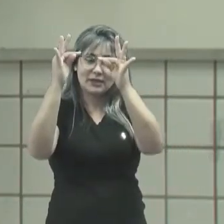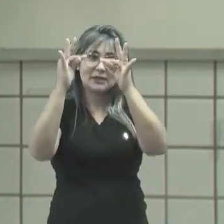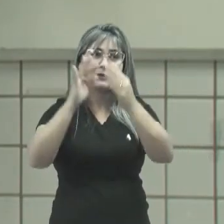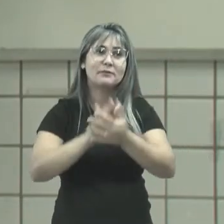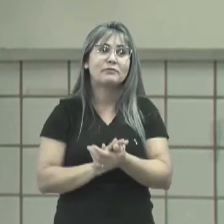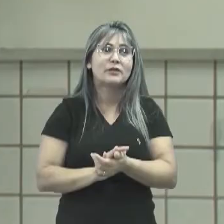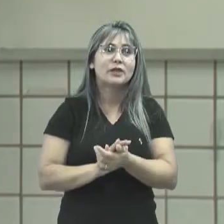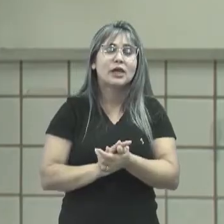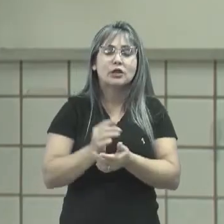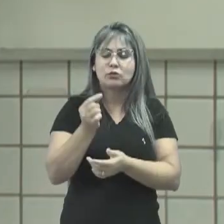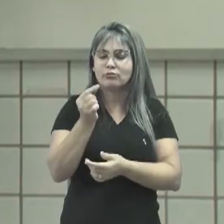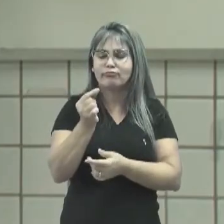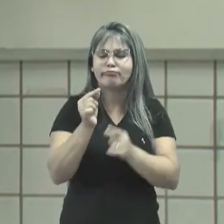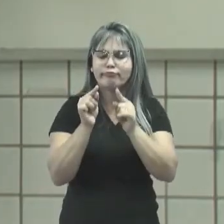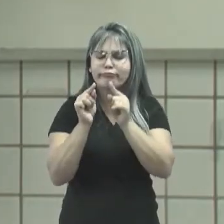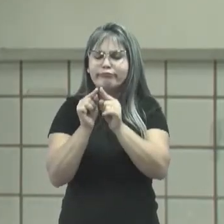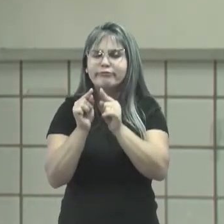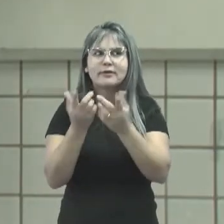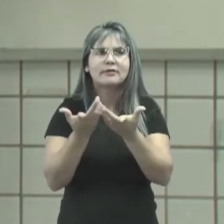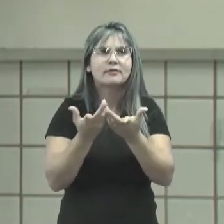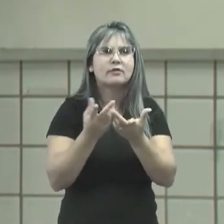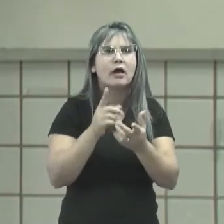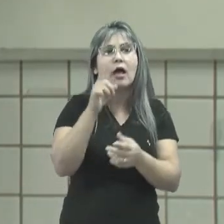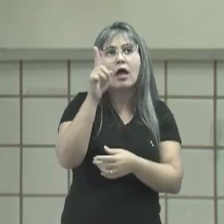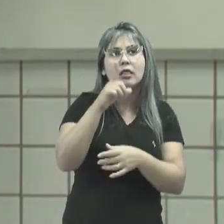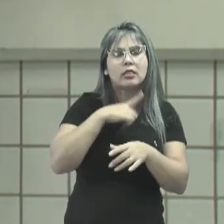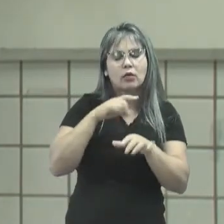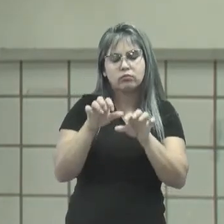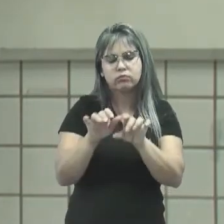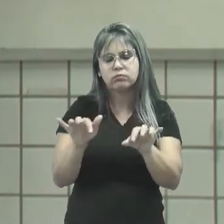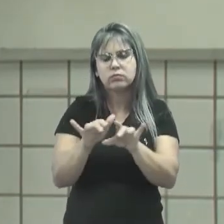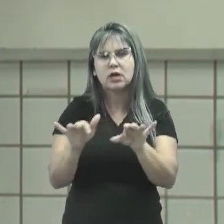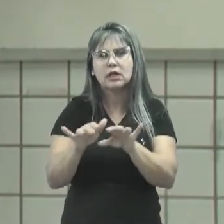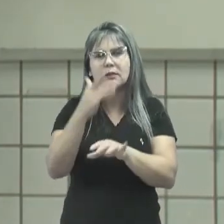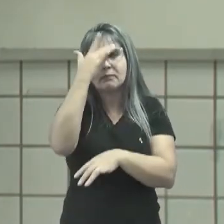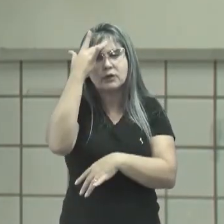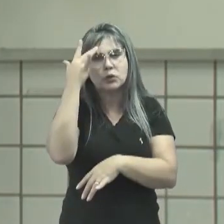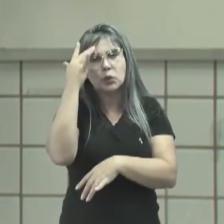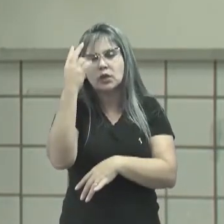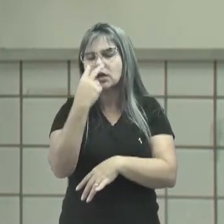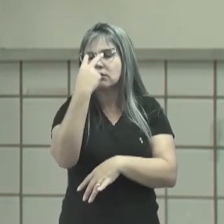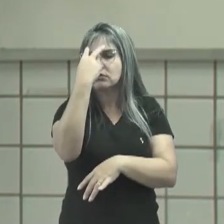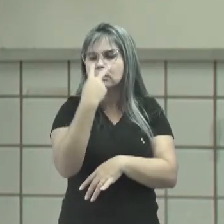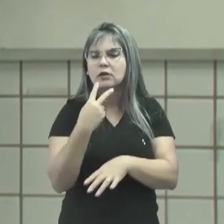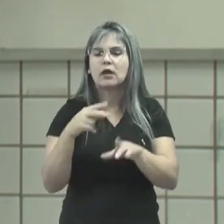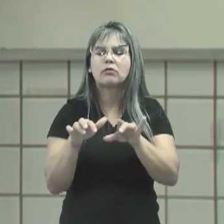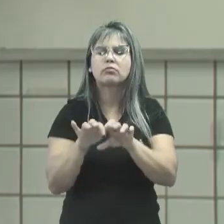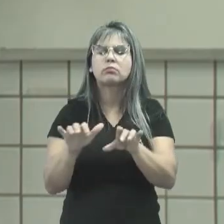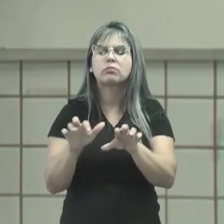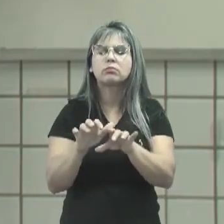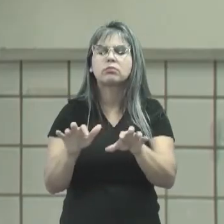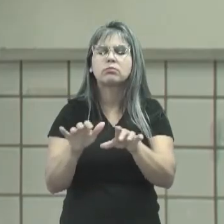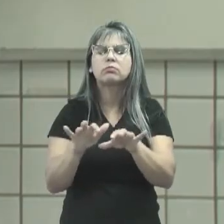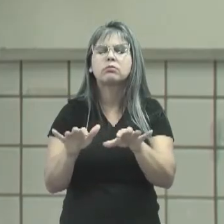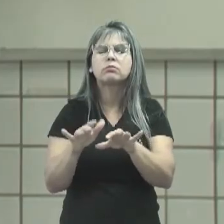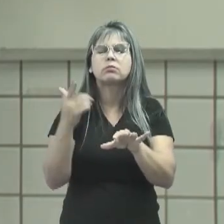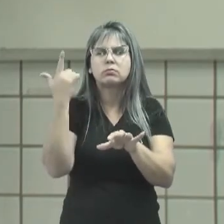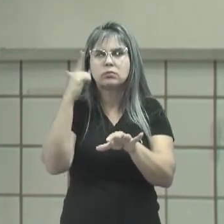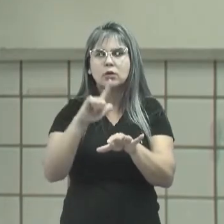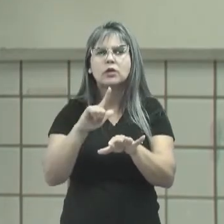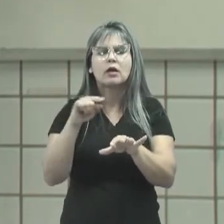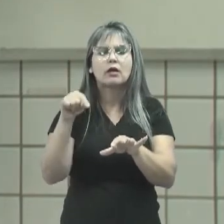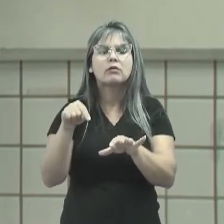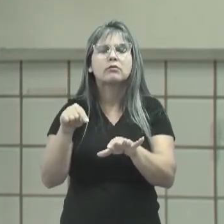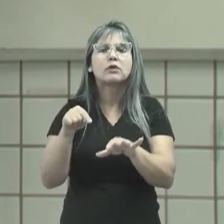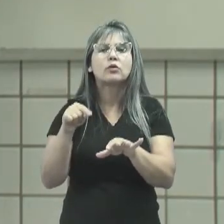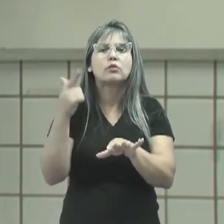que tem deficiência visual, que utiliza o teclado para poder cada vez mais se interar no meio